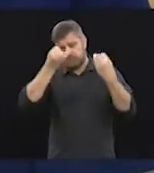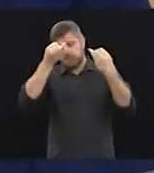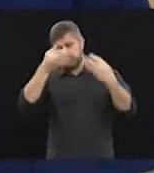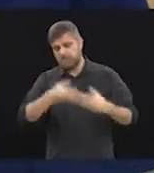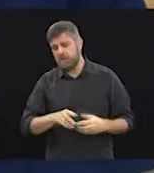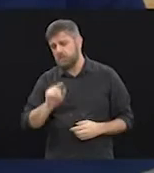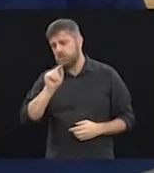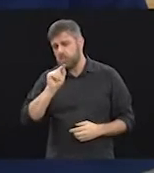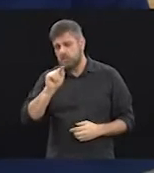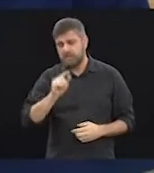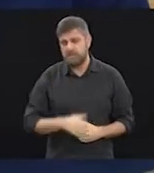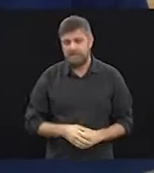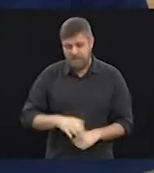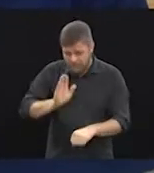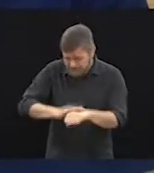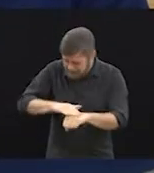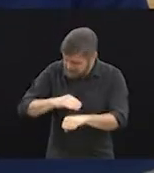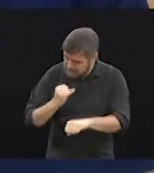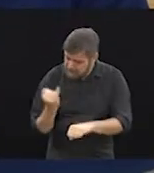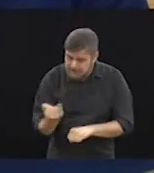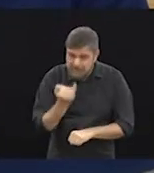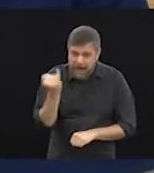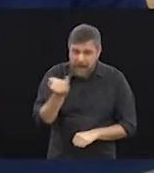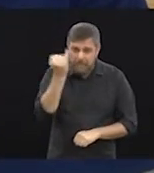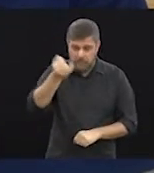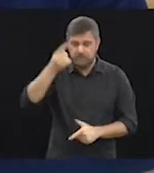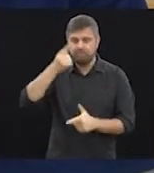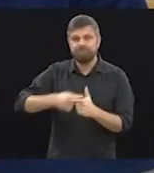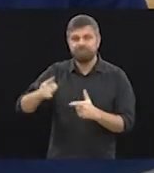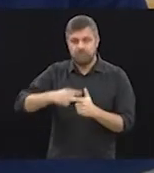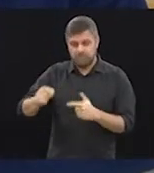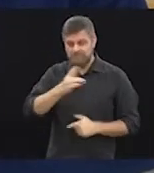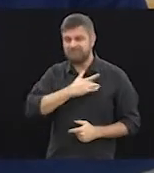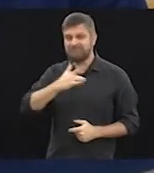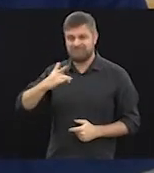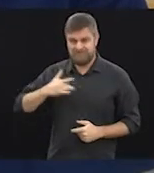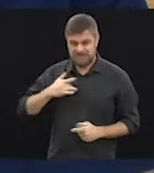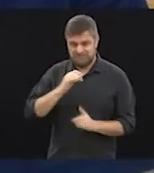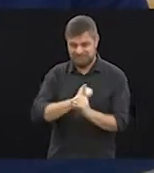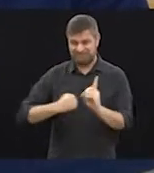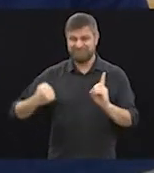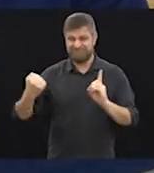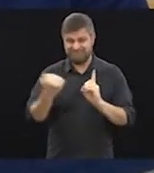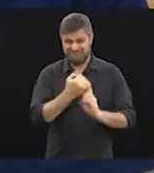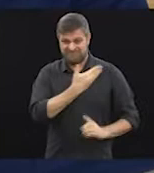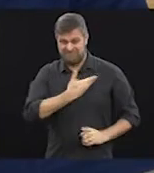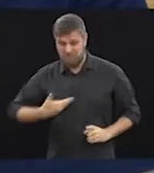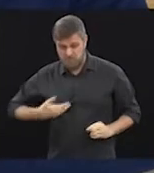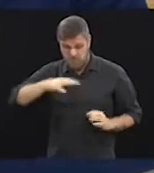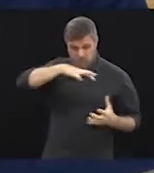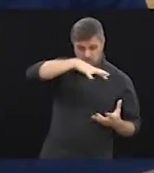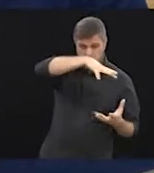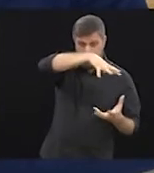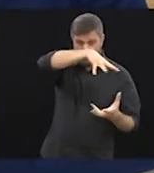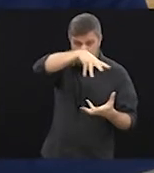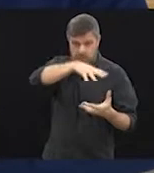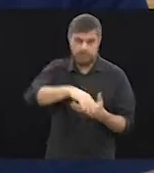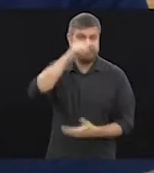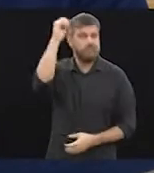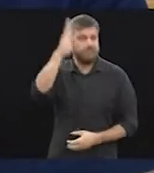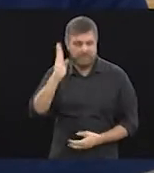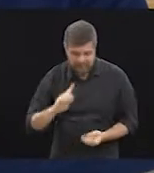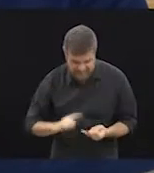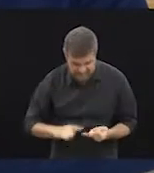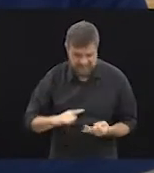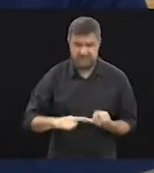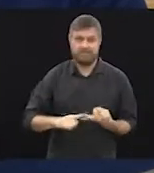falando provavelmente do mais importante problema de saúde pública que nós estamos vivendo no mundo e no